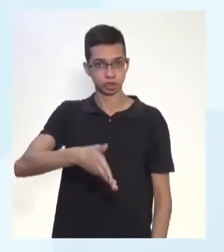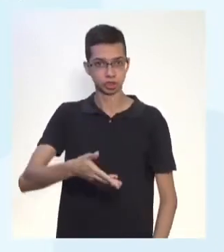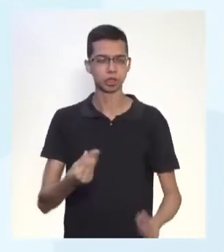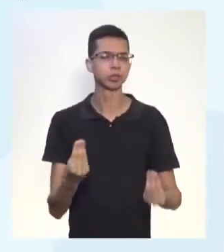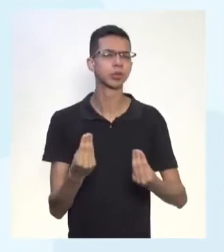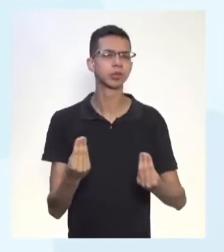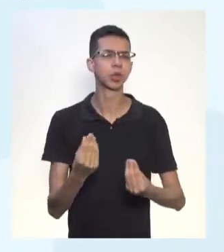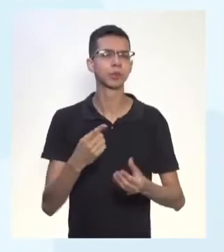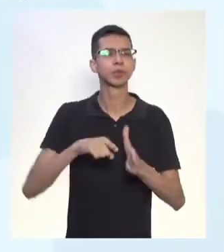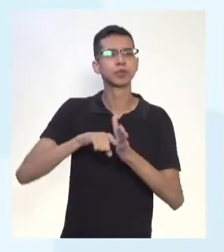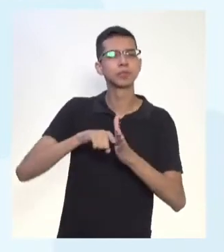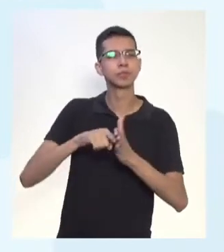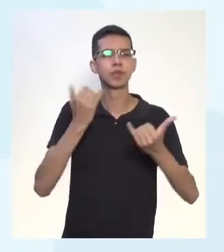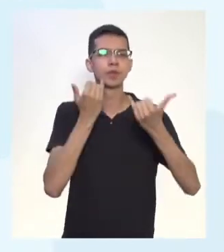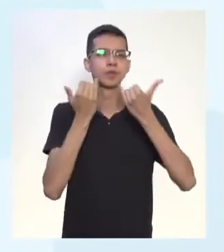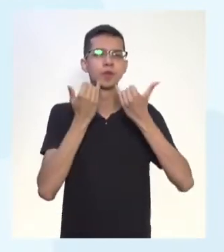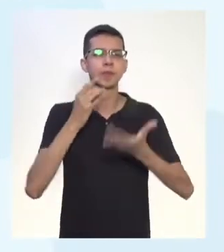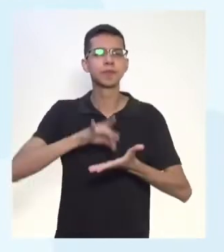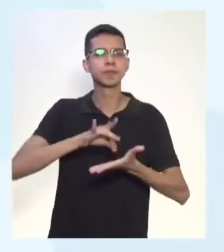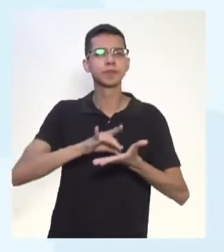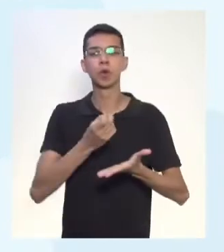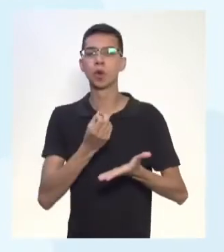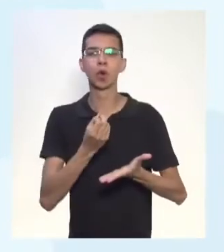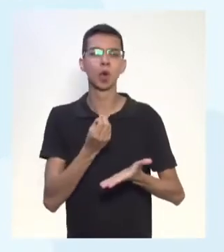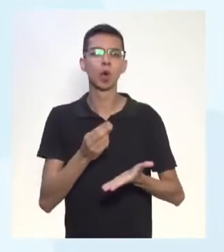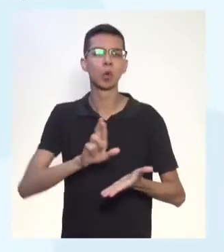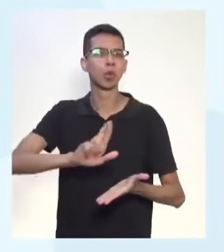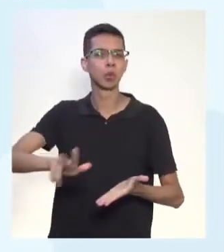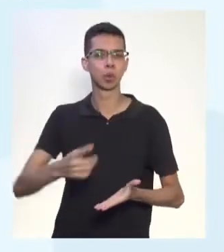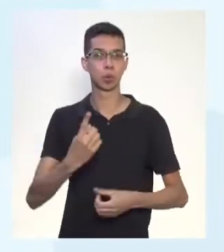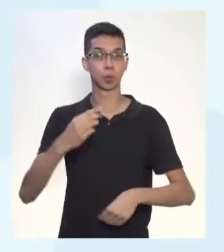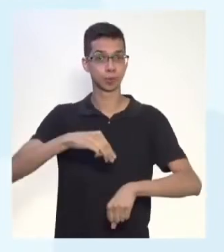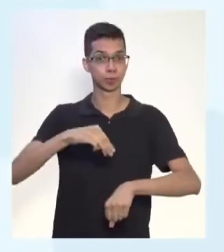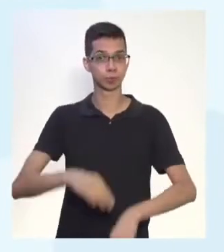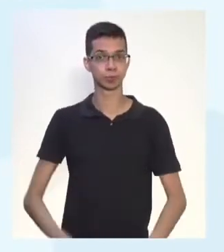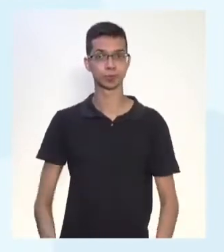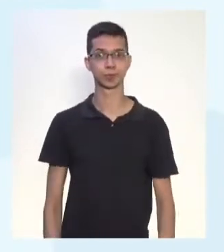fazem para checar se a informação é verídica ou não. 1 minuto.